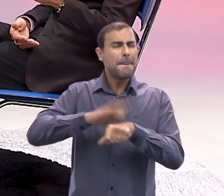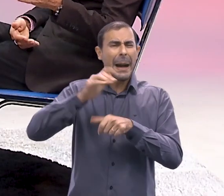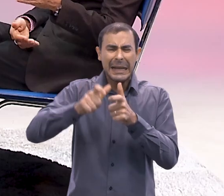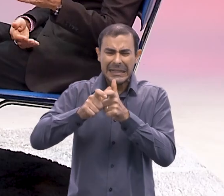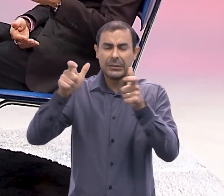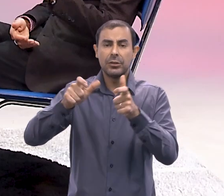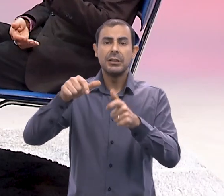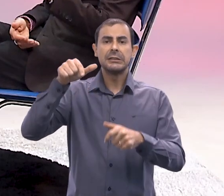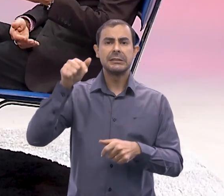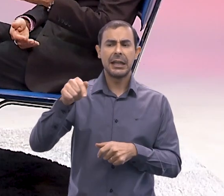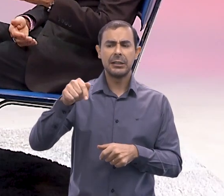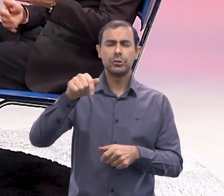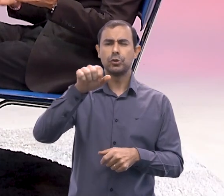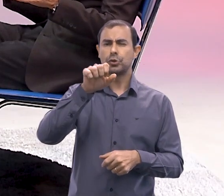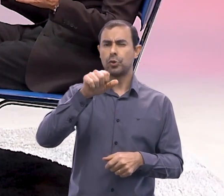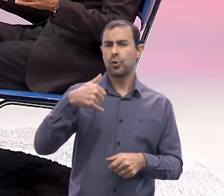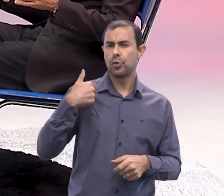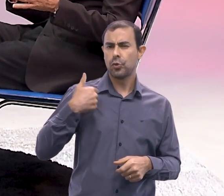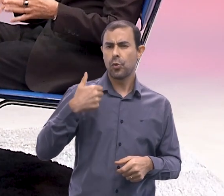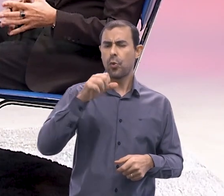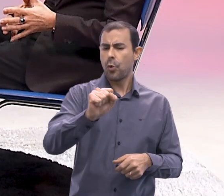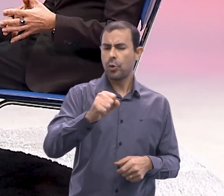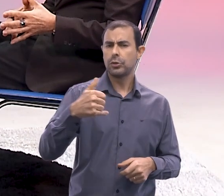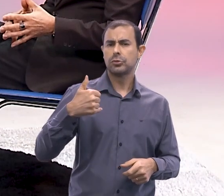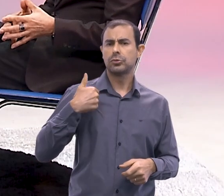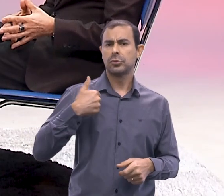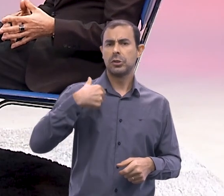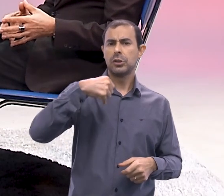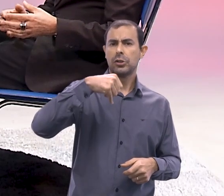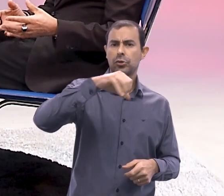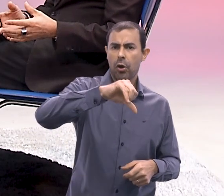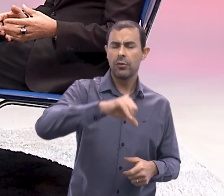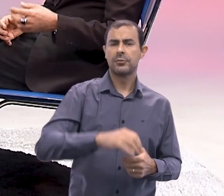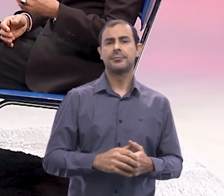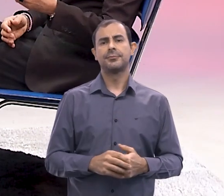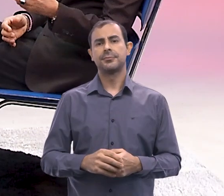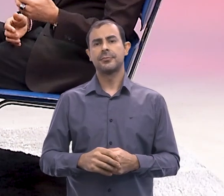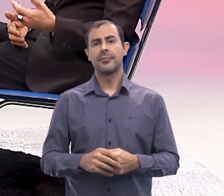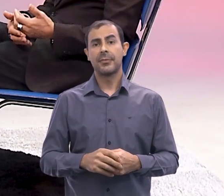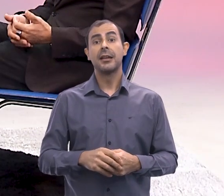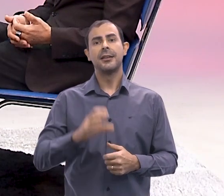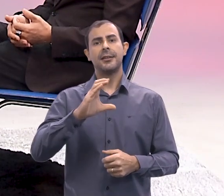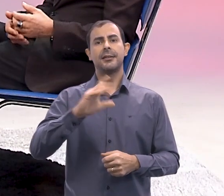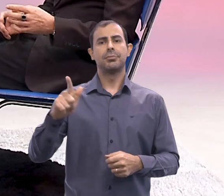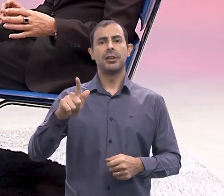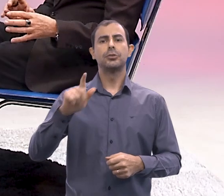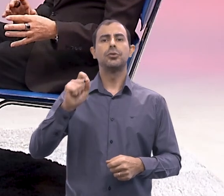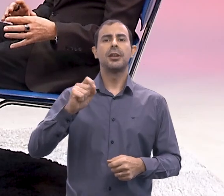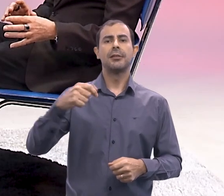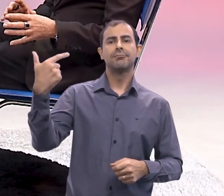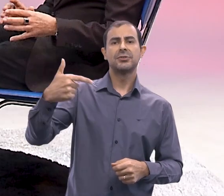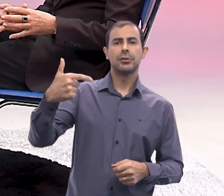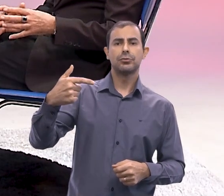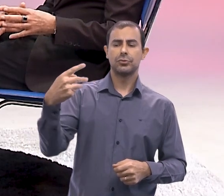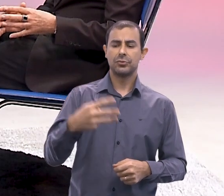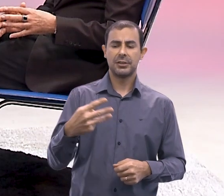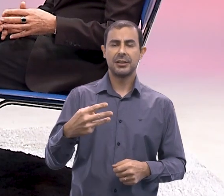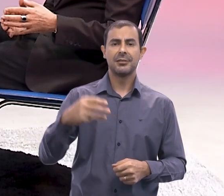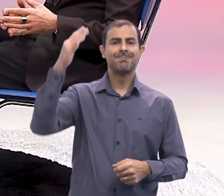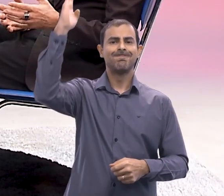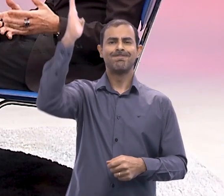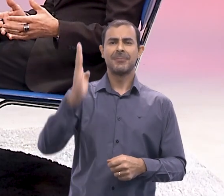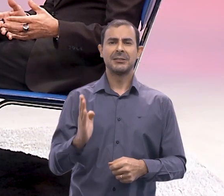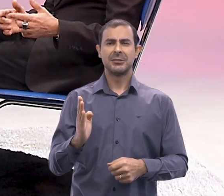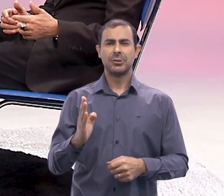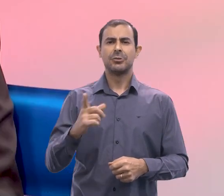entre os 8 e os 19 anos de idade. Infelizmente, e Campo Grande está entre segundo e terceiro